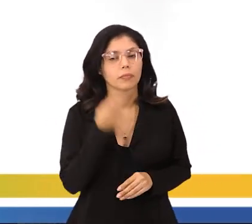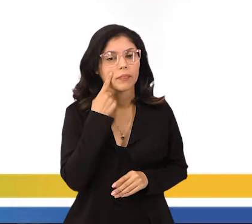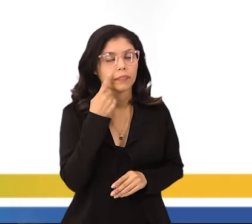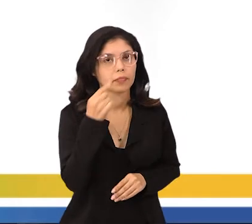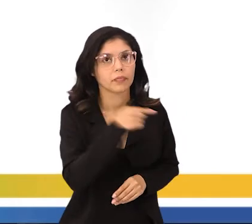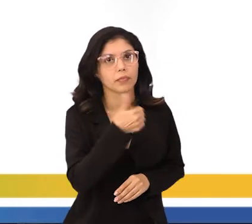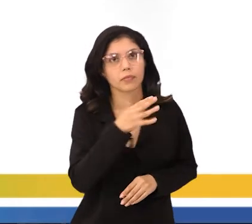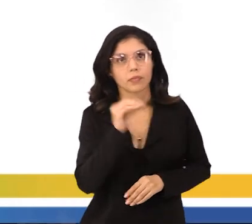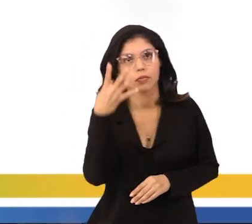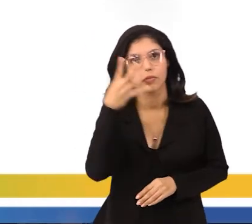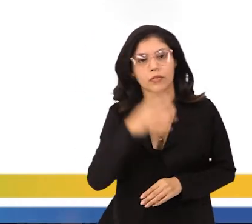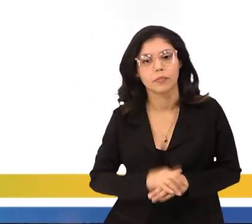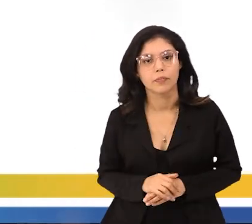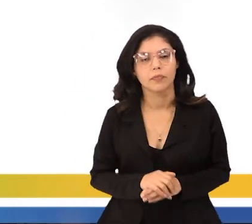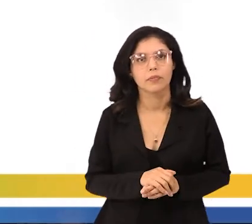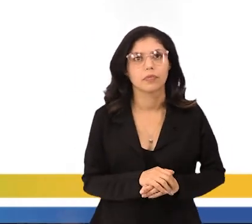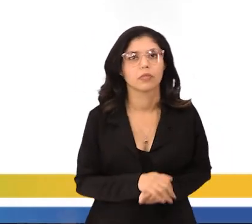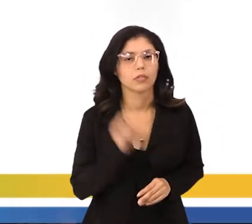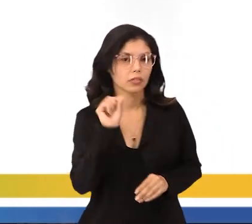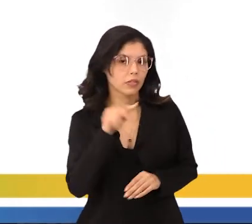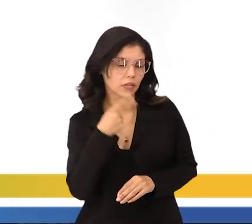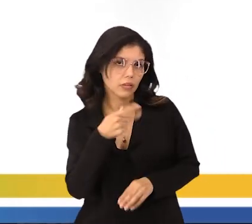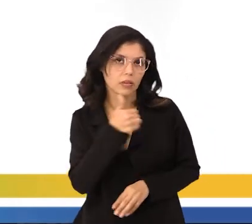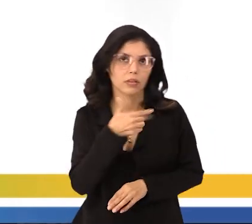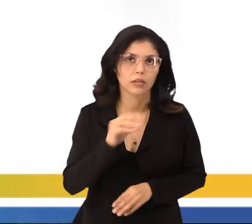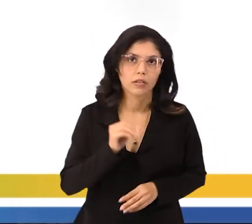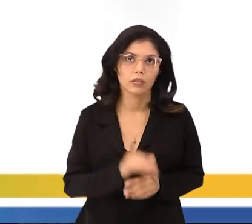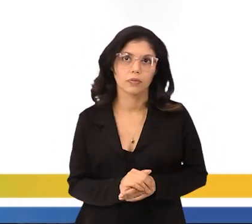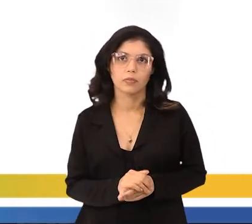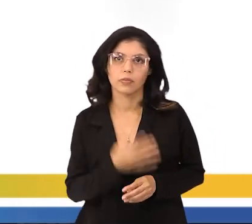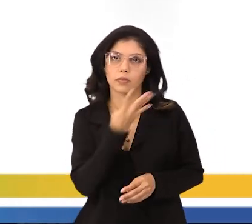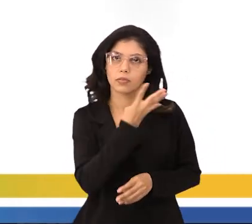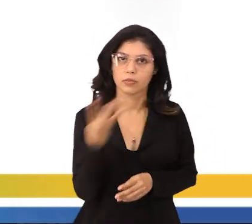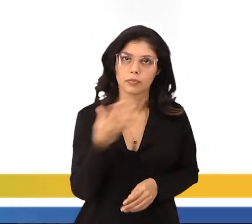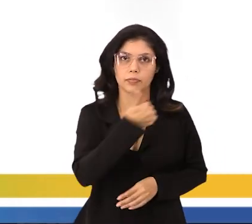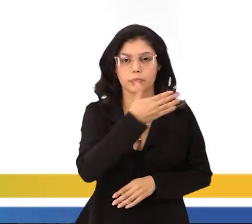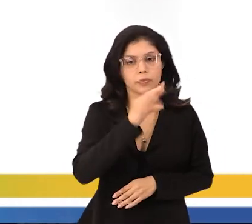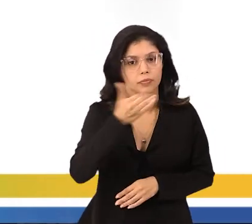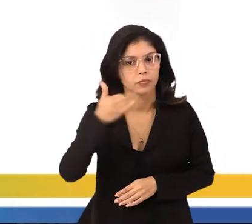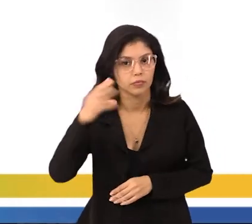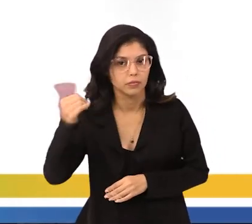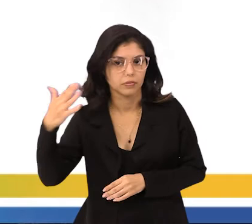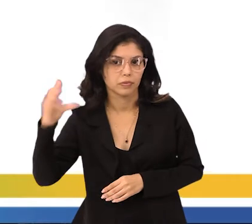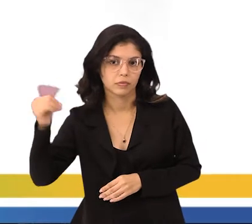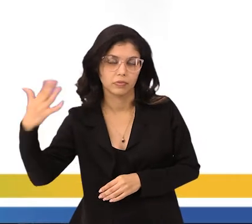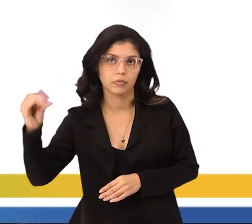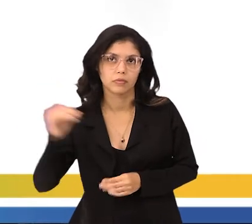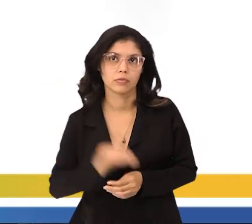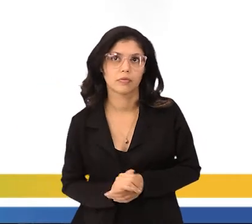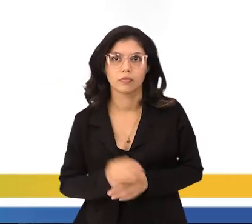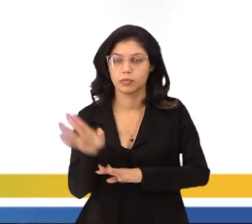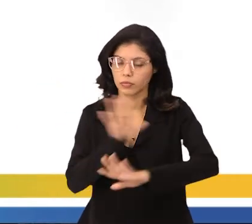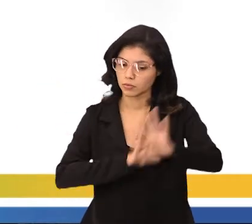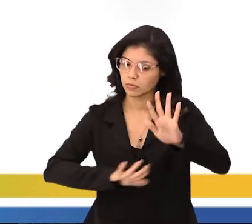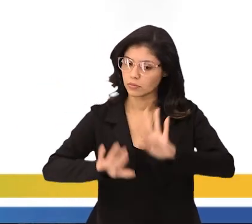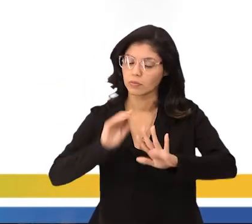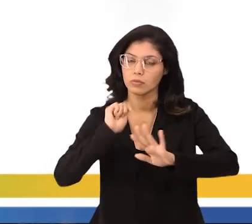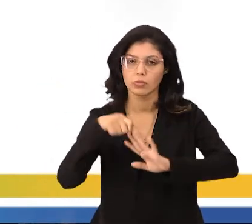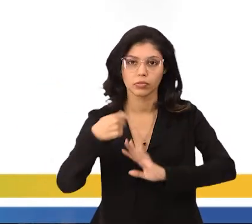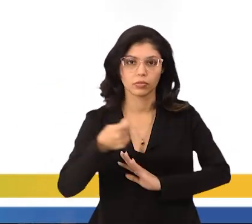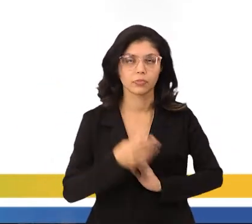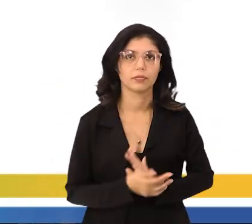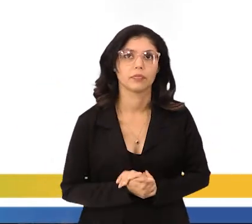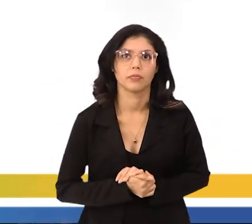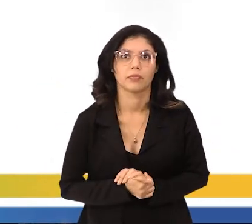aqui, menos 10 elevado a 4. Quer dizer que o menos 10 será multiplicado 4 vezes ele mesmo. E você tem que ter cuidado com